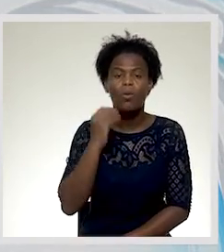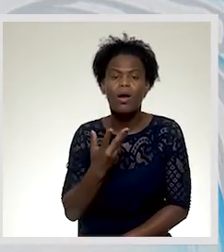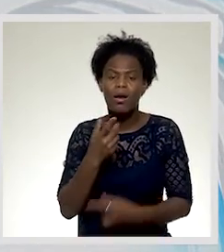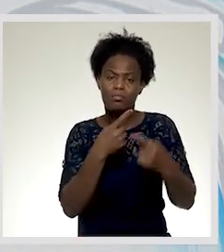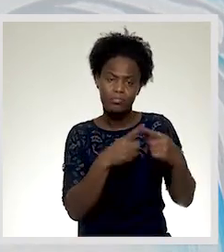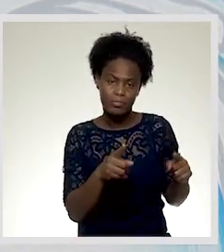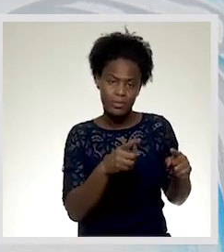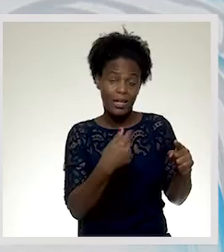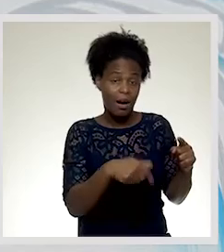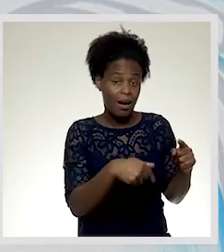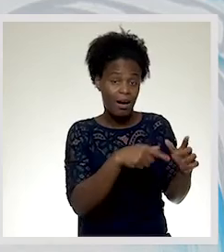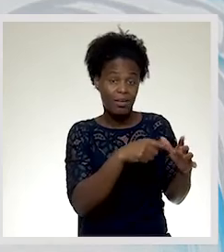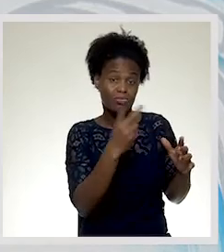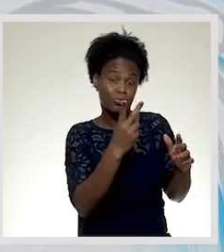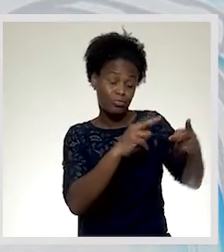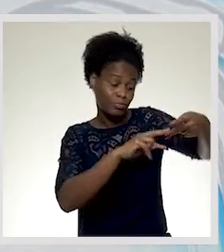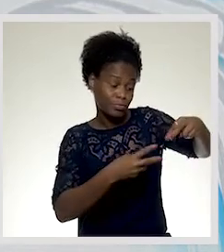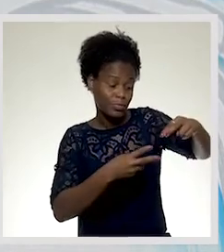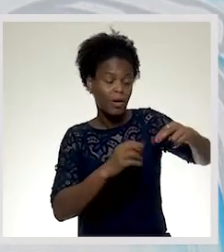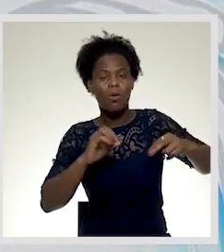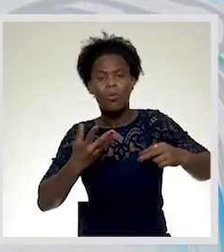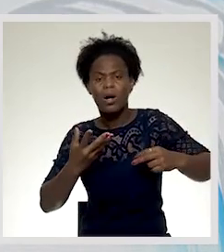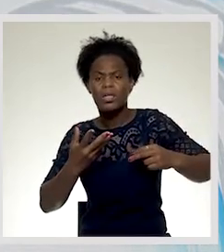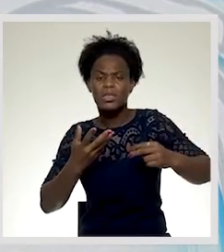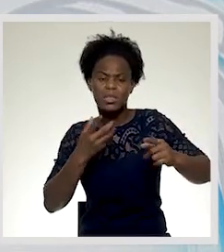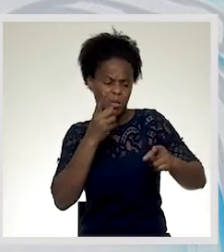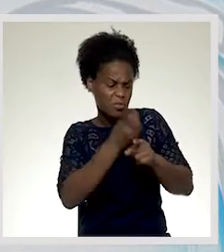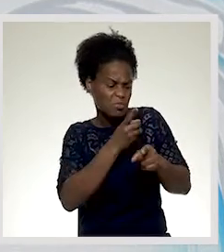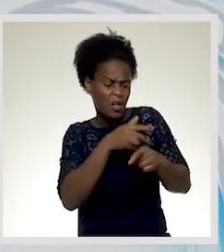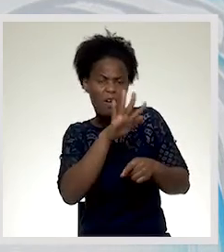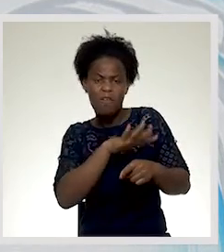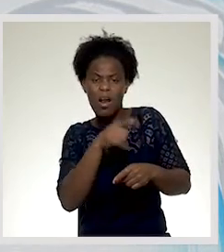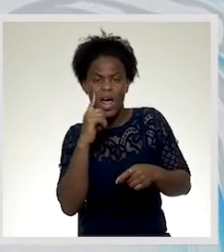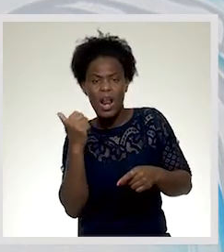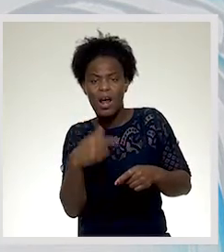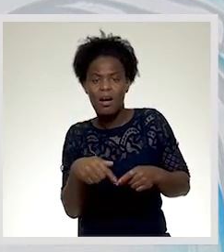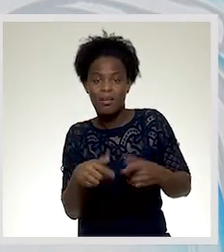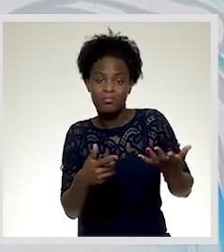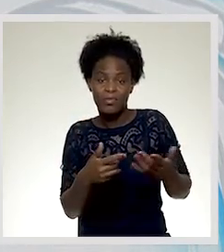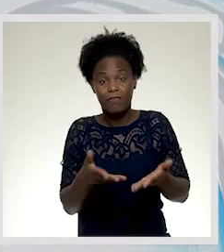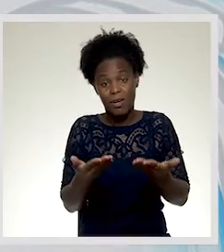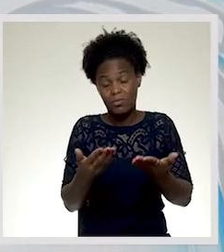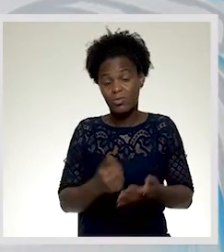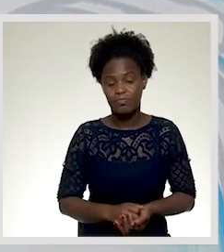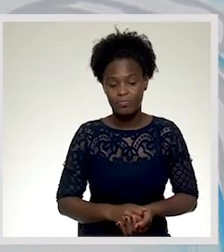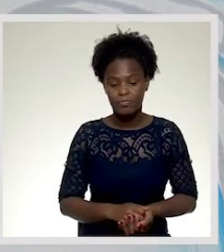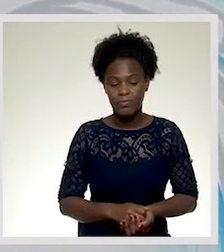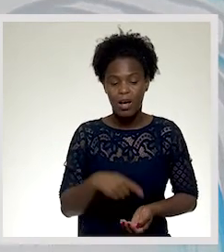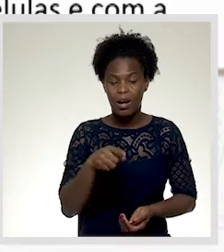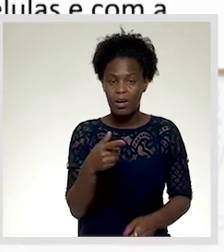e ver qual é a diferença que existe entre as duas moléculas e quais são as semelhanças que elas possuem. Vamos a